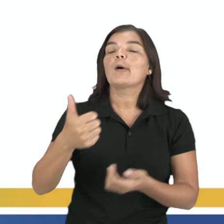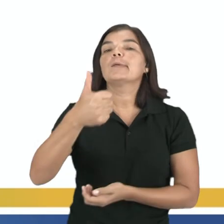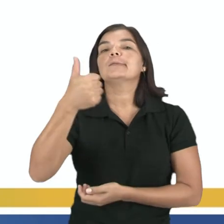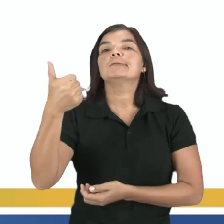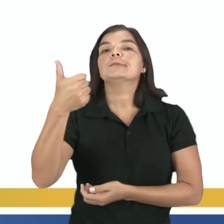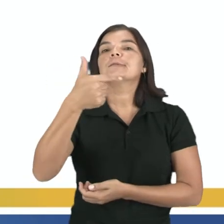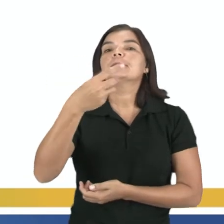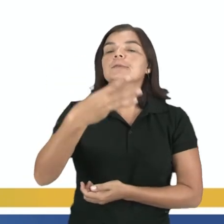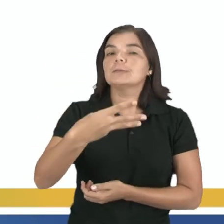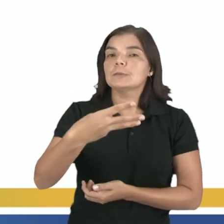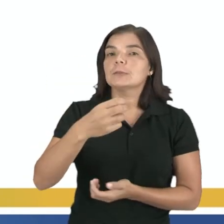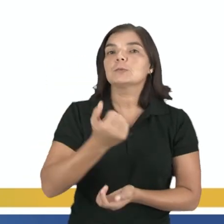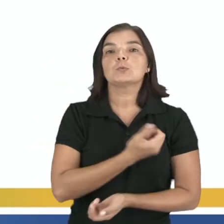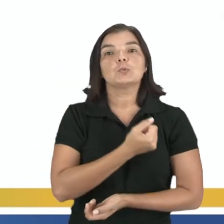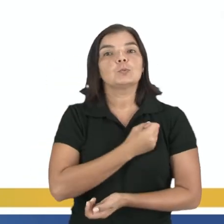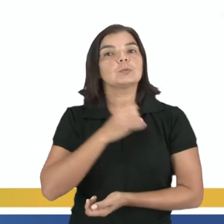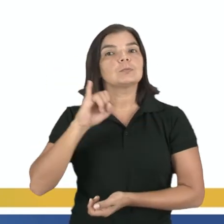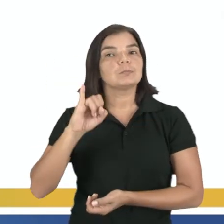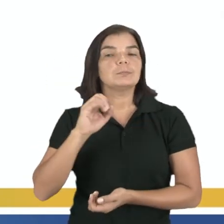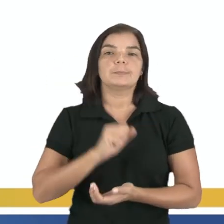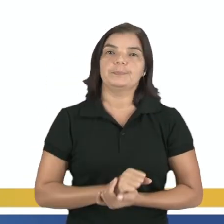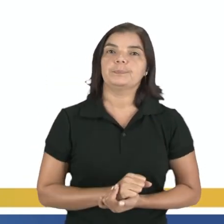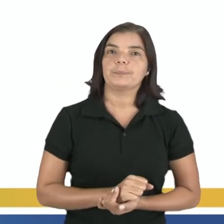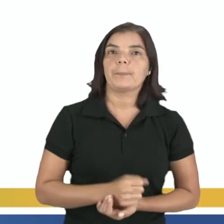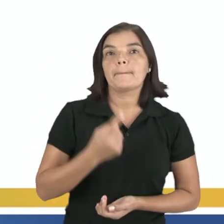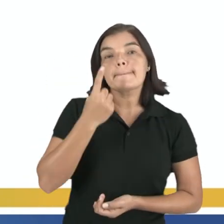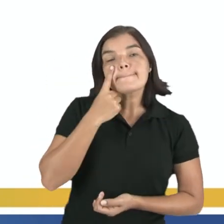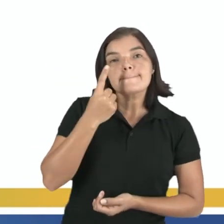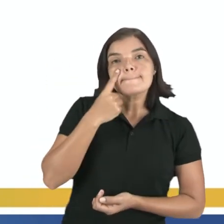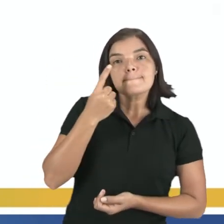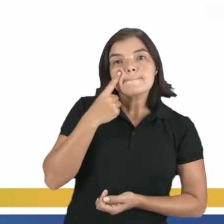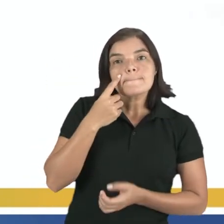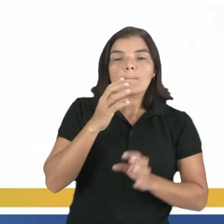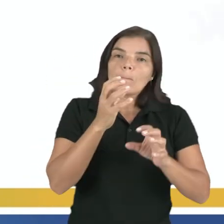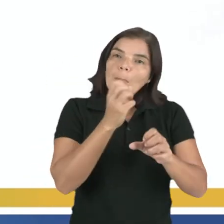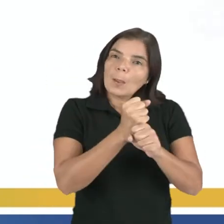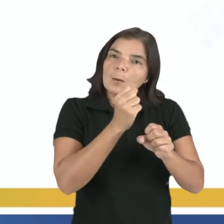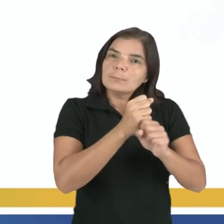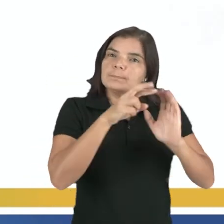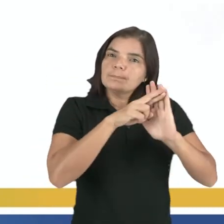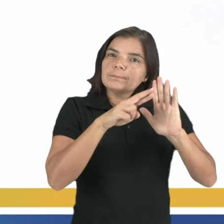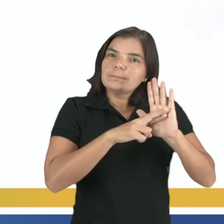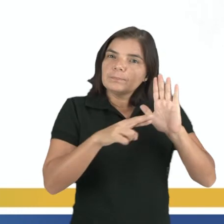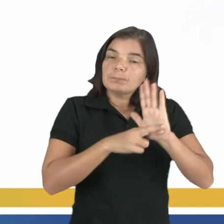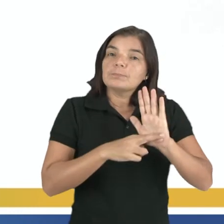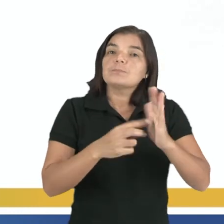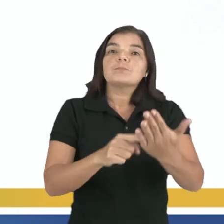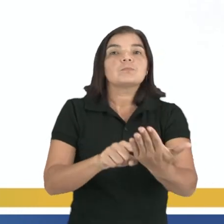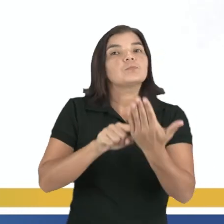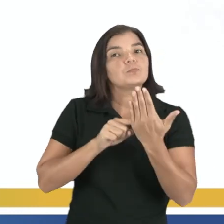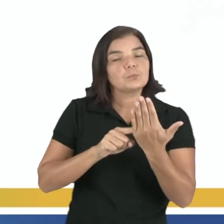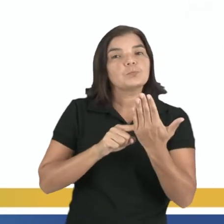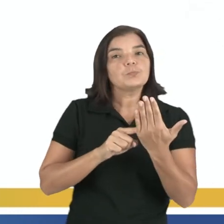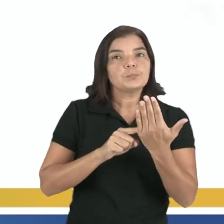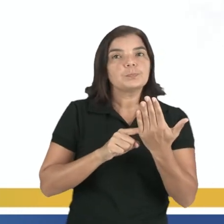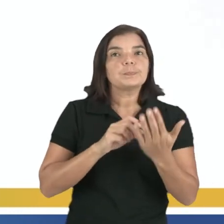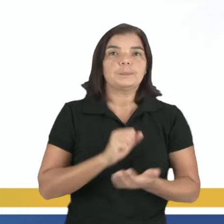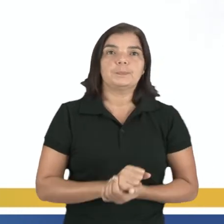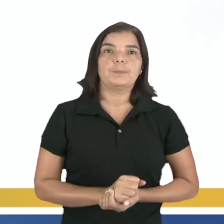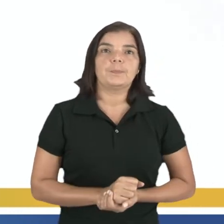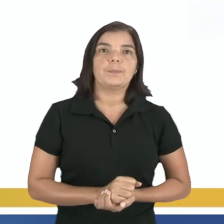número ímpar? Né? Repara que a gente pode criar uma fórmula aqui para nos fornecer o enésimo número